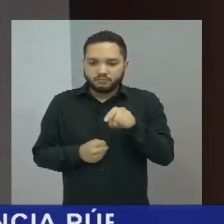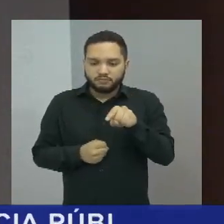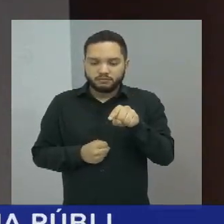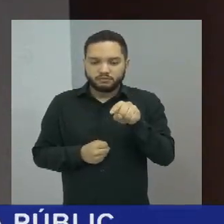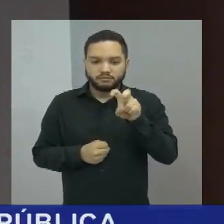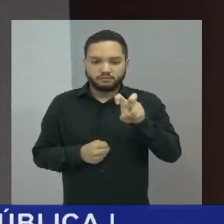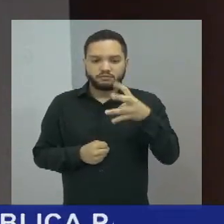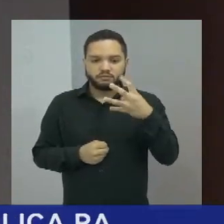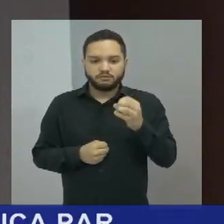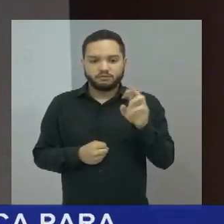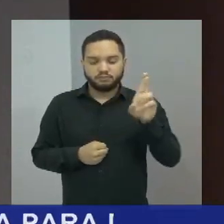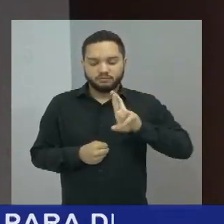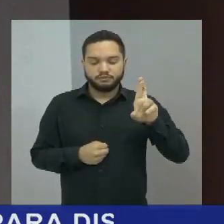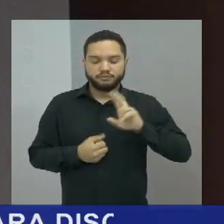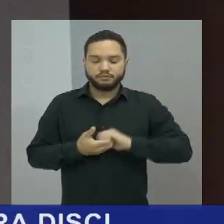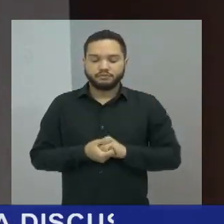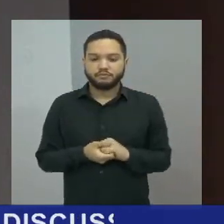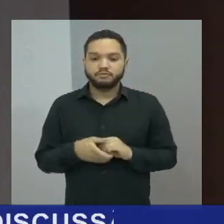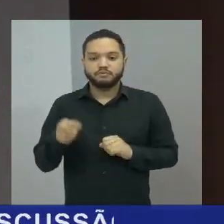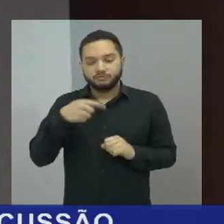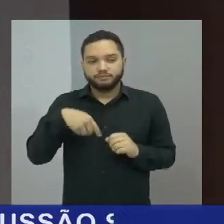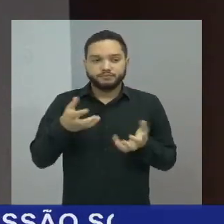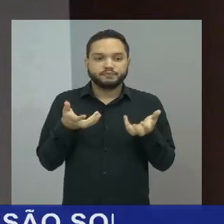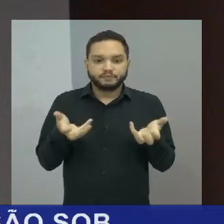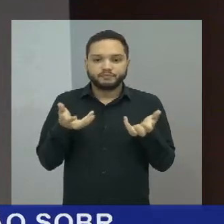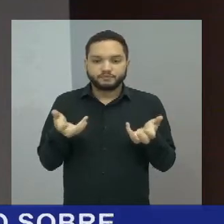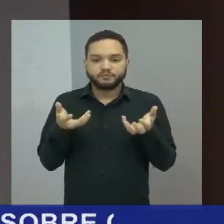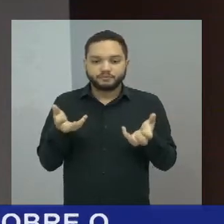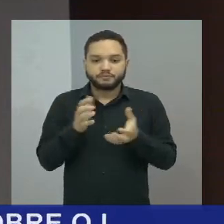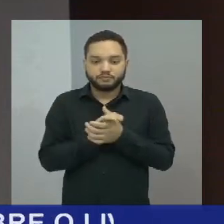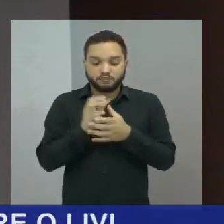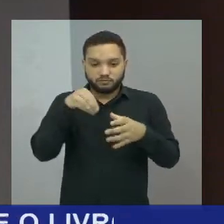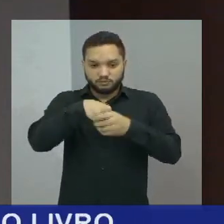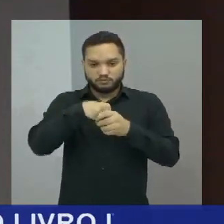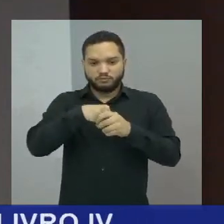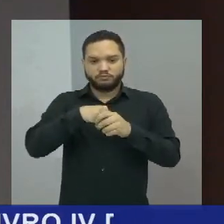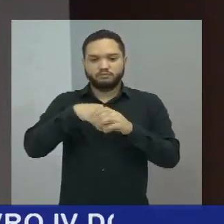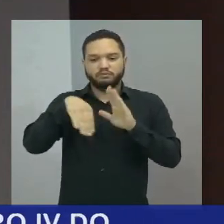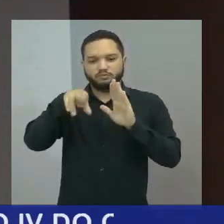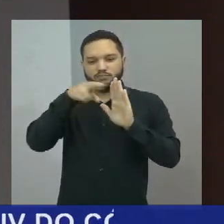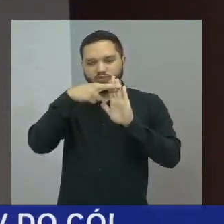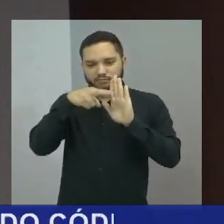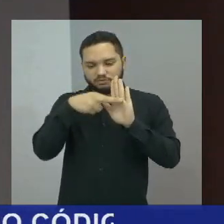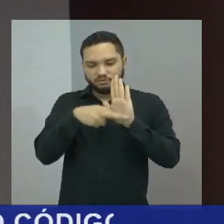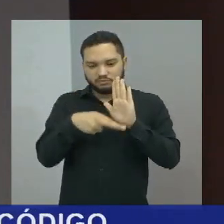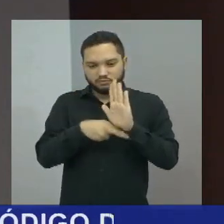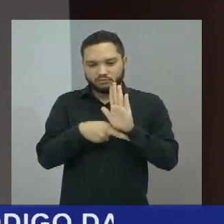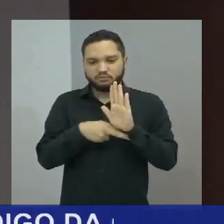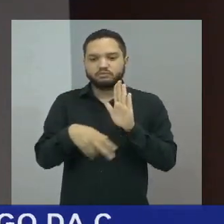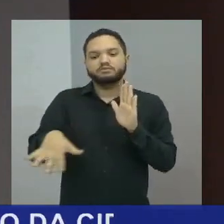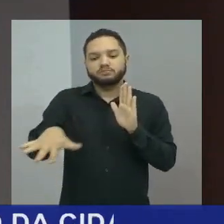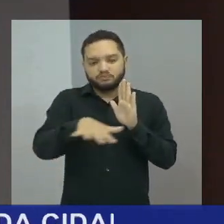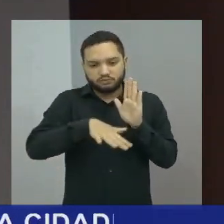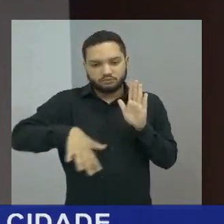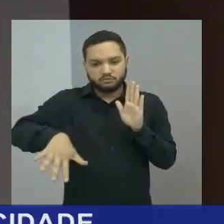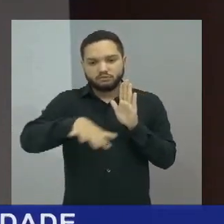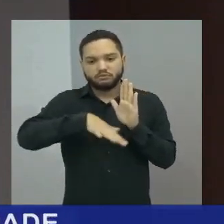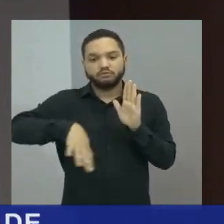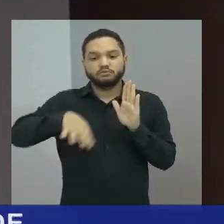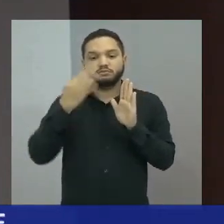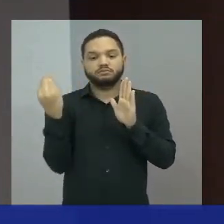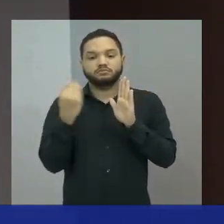18.240. Então, nós procuramos, dentro desses princípios gerais,